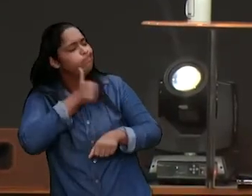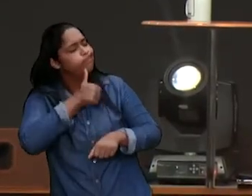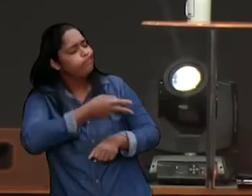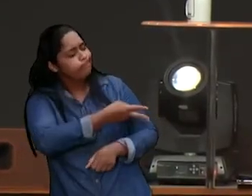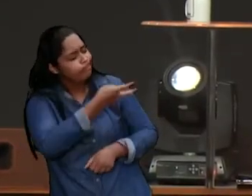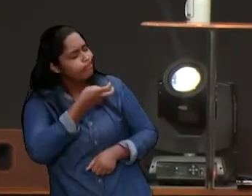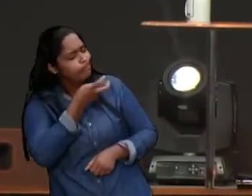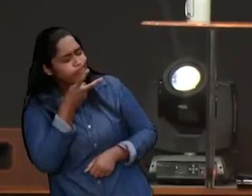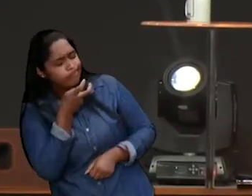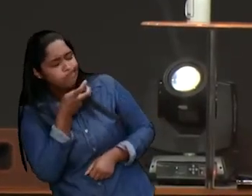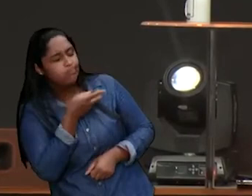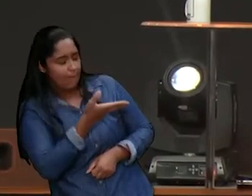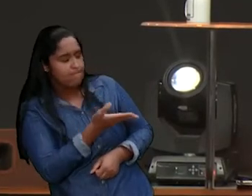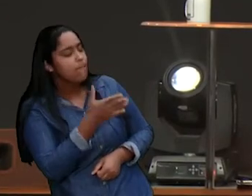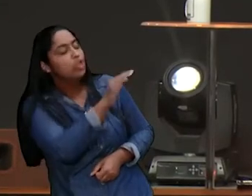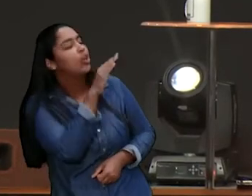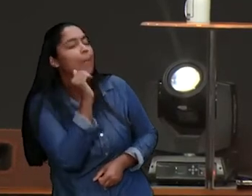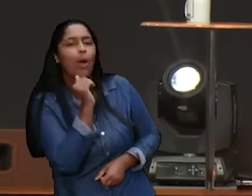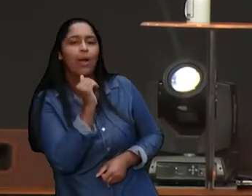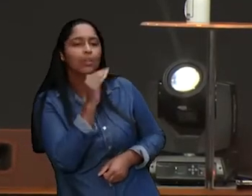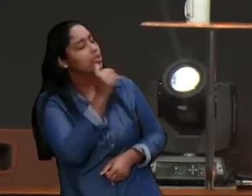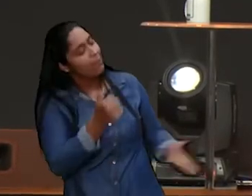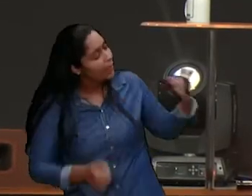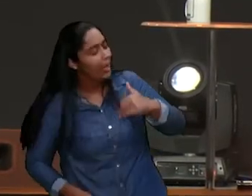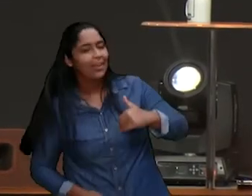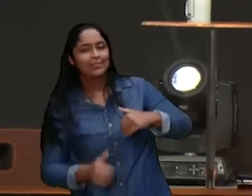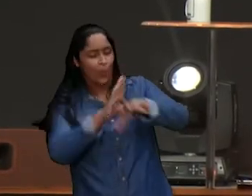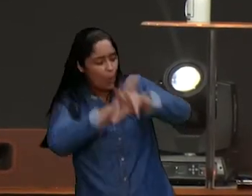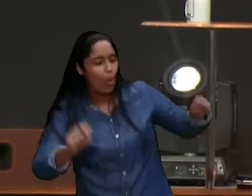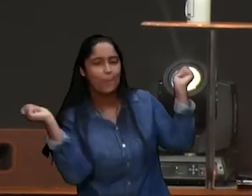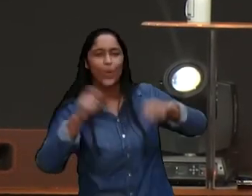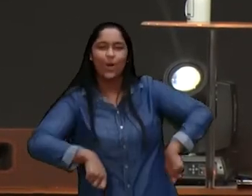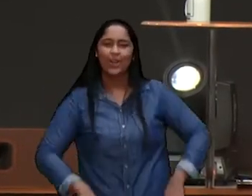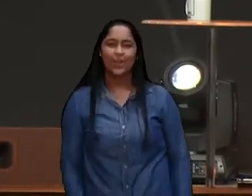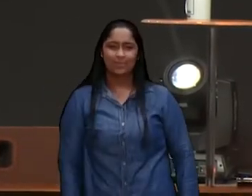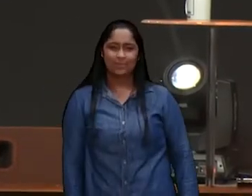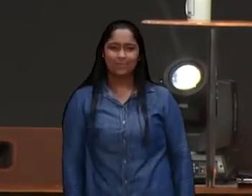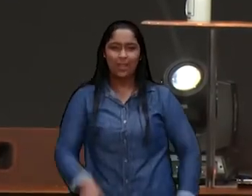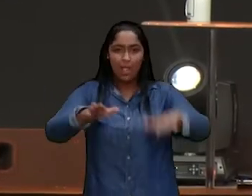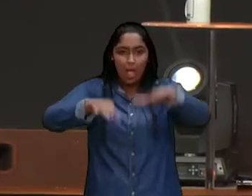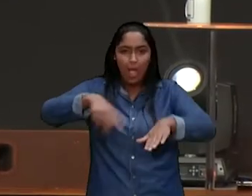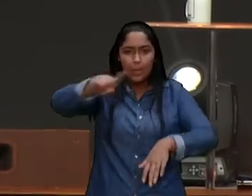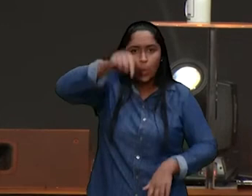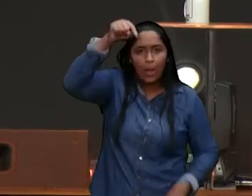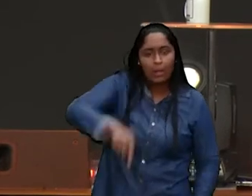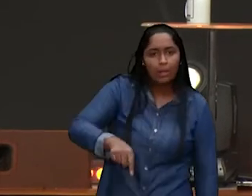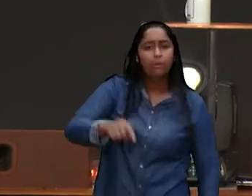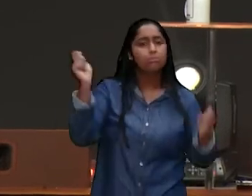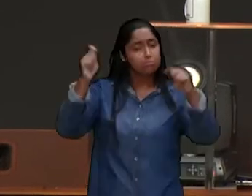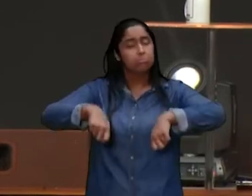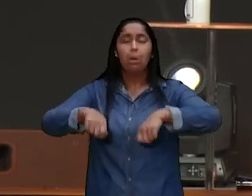notei e Há muitas pessoas que não vão chegar o céu Porque nós não as